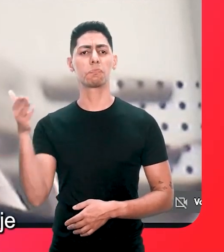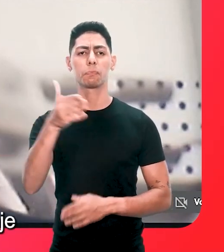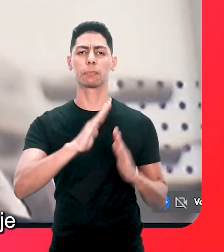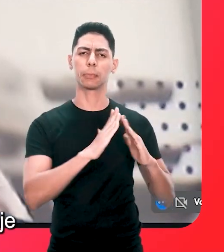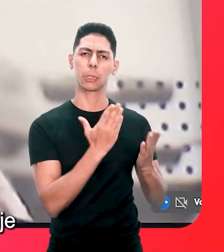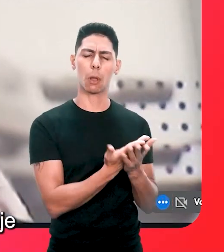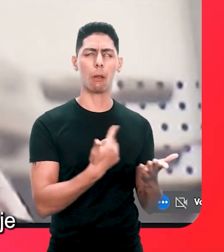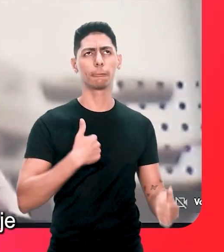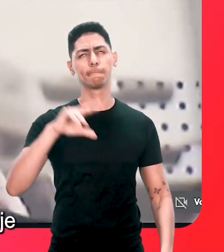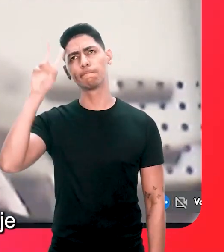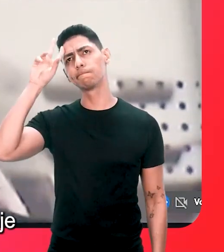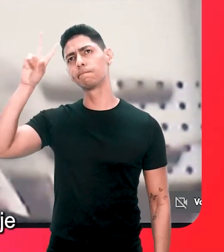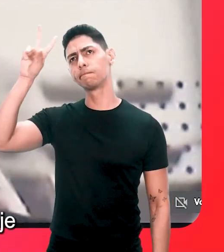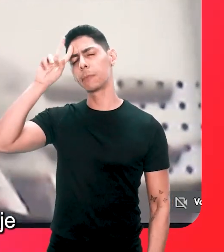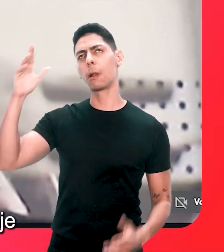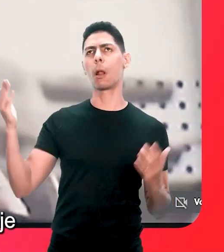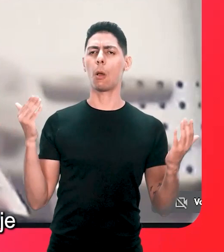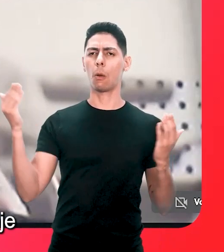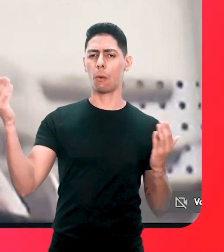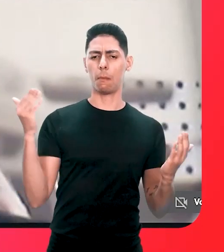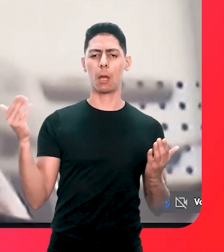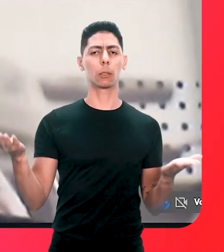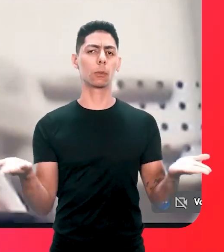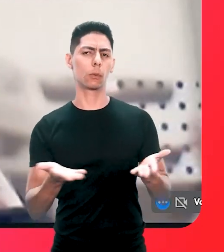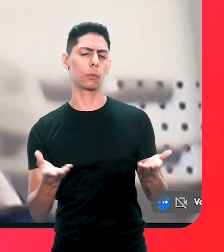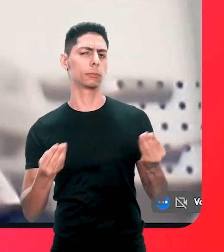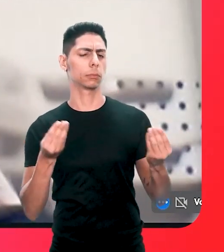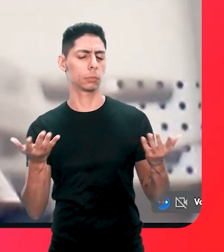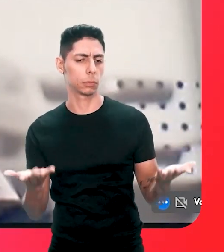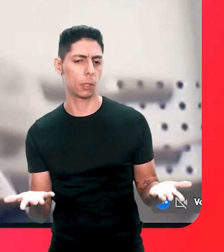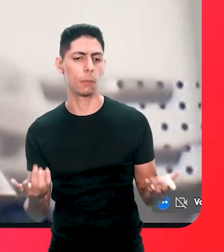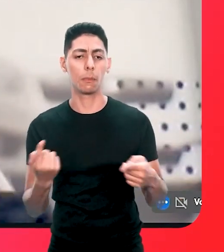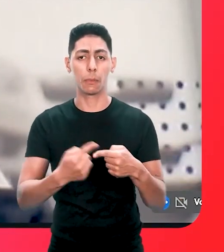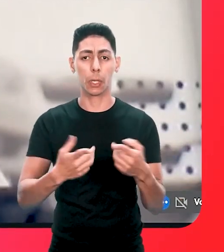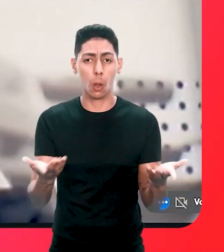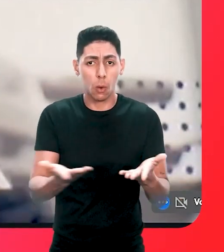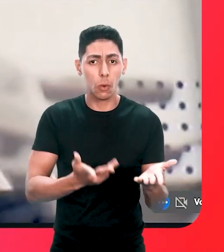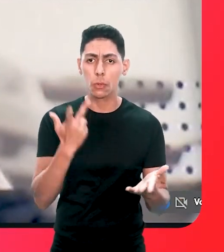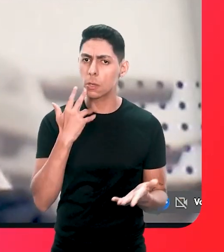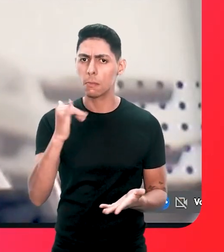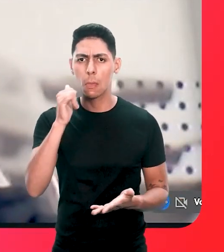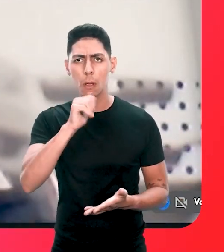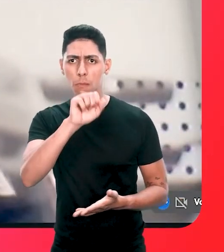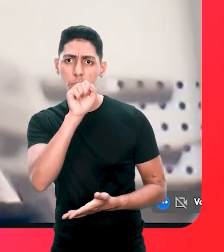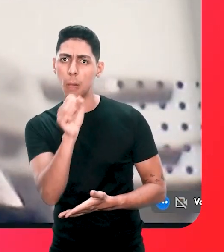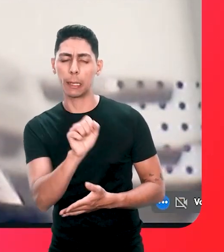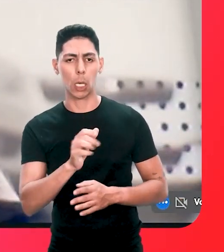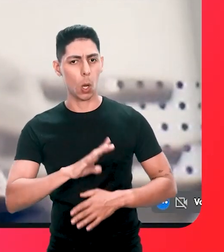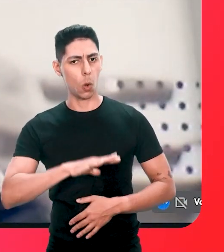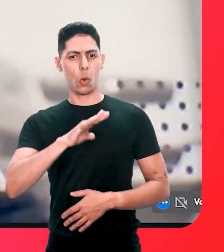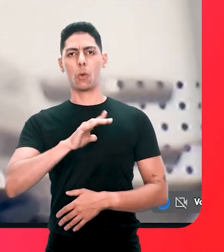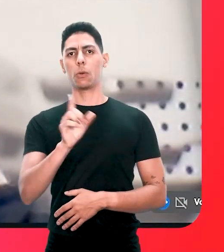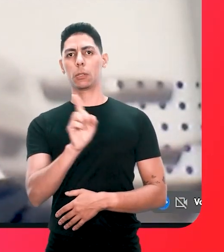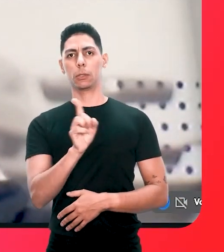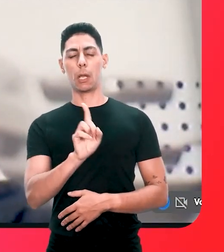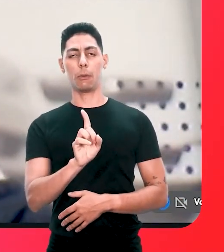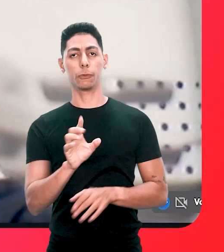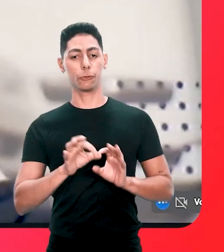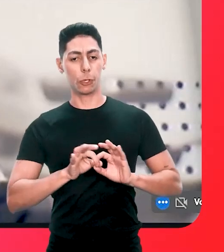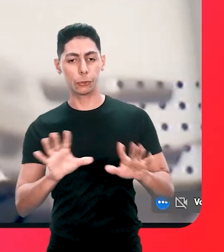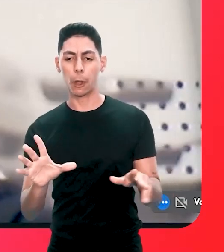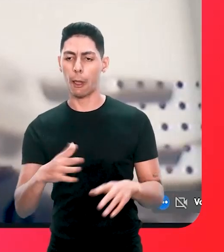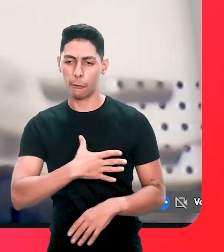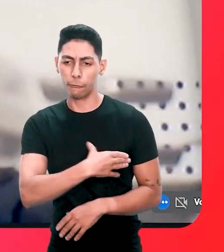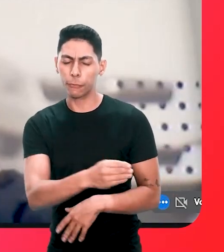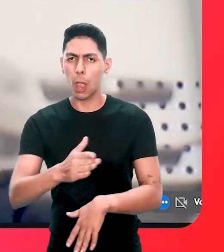fico lembrando, fazendo comparativo para hoje, né? Hoje os pais não têm coragem, né, de largar um